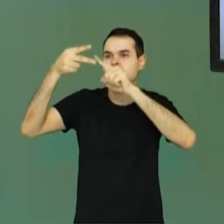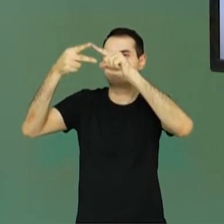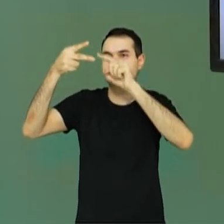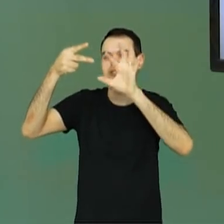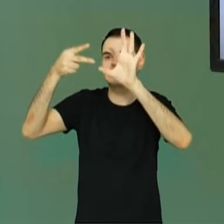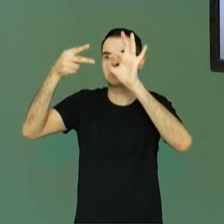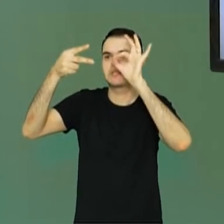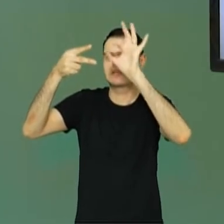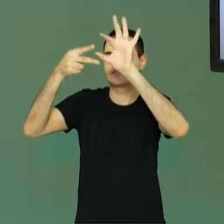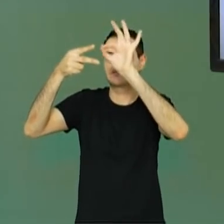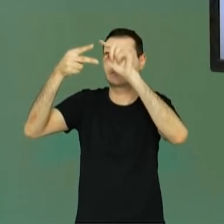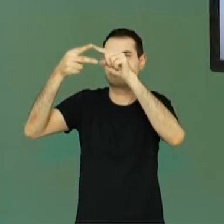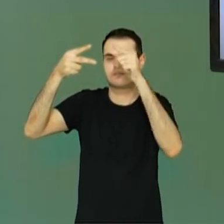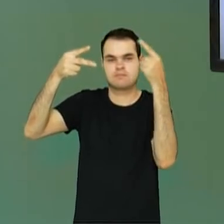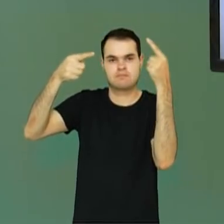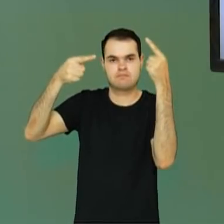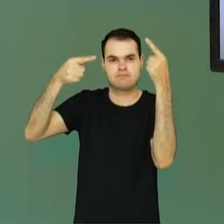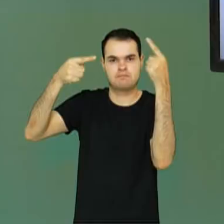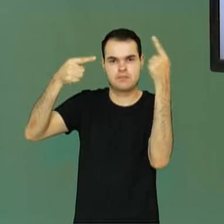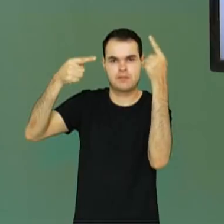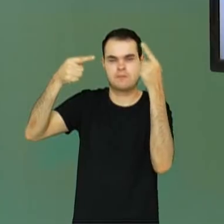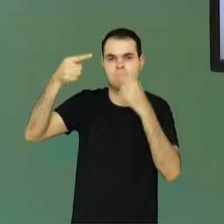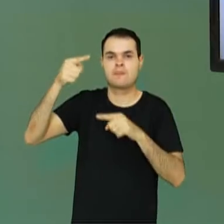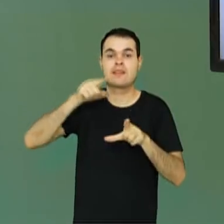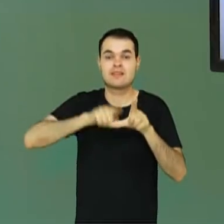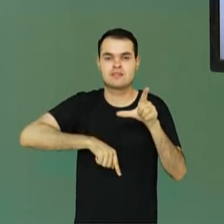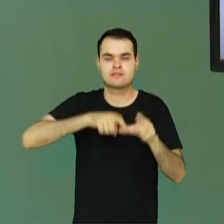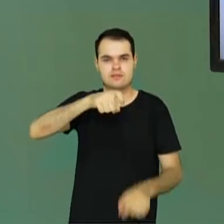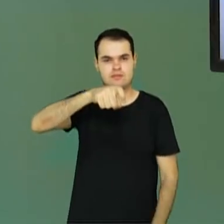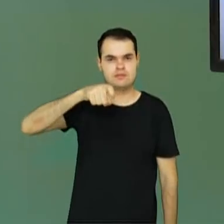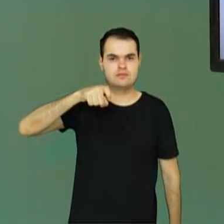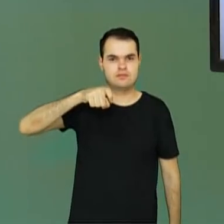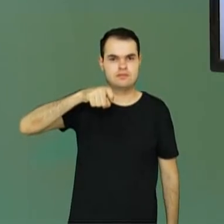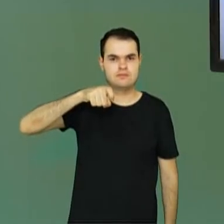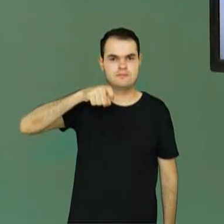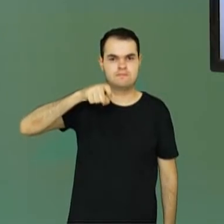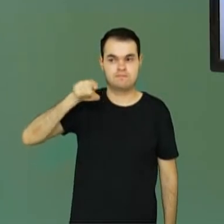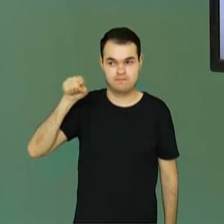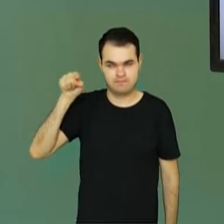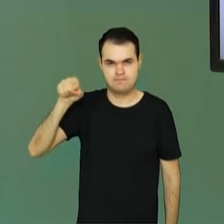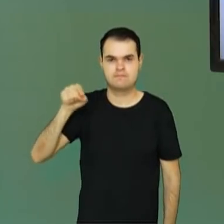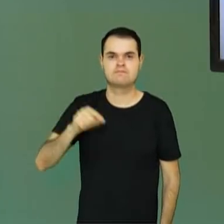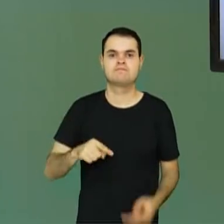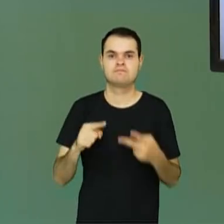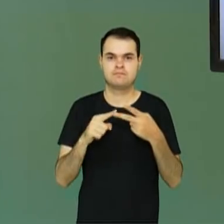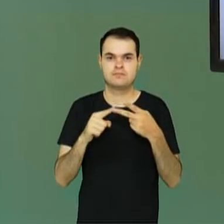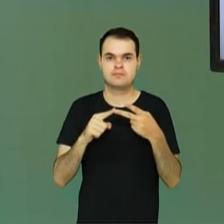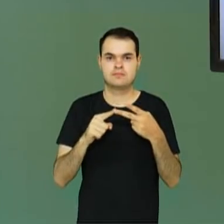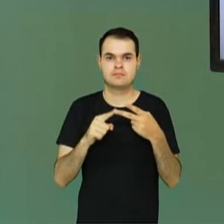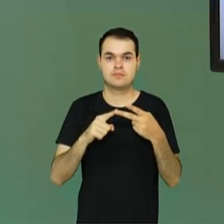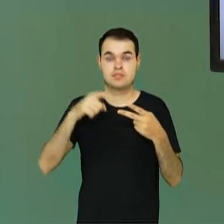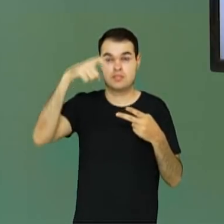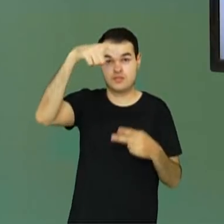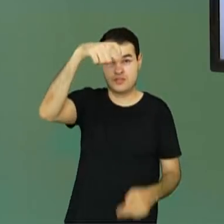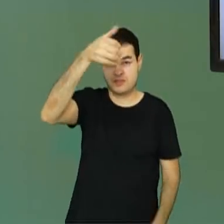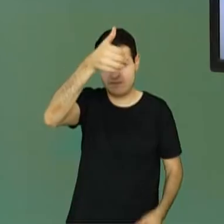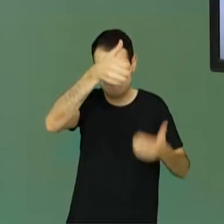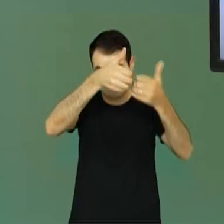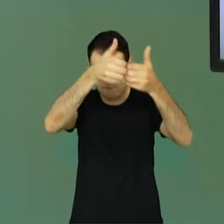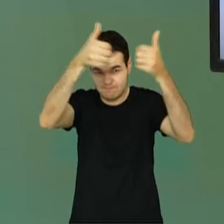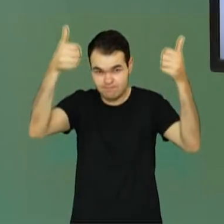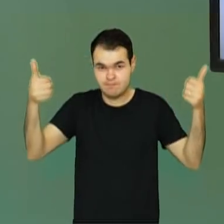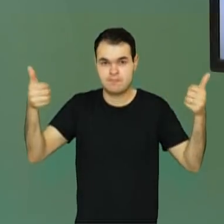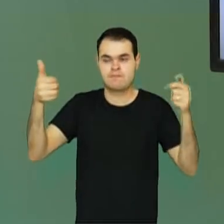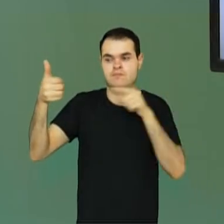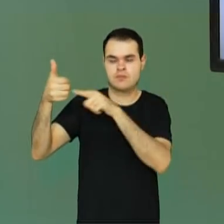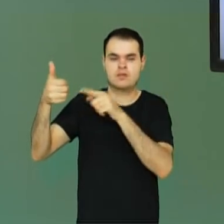equação escolhida foi a primeira e a incógnita escolhida foi o x. Está aqui. Isolei o x nessa primeira equação para